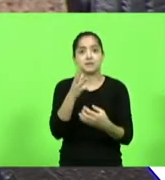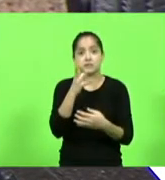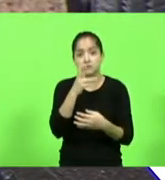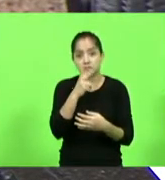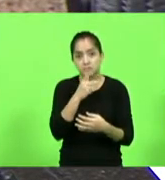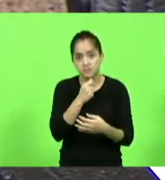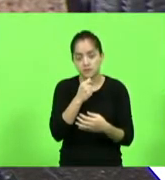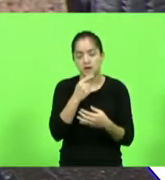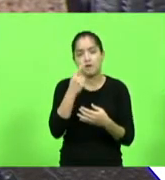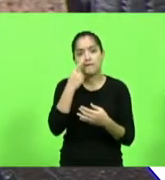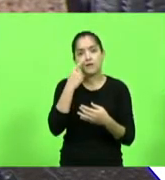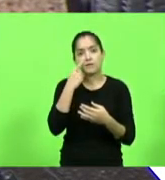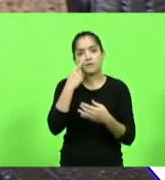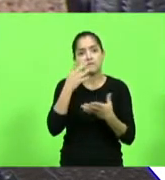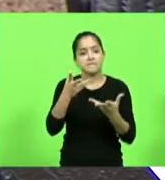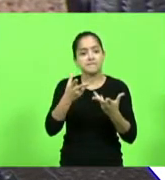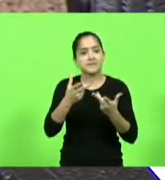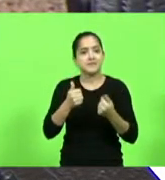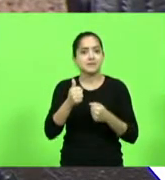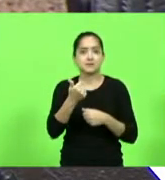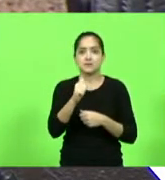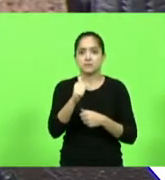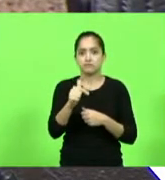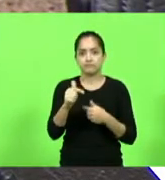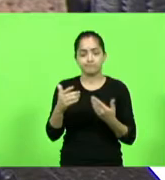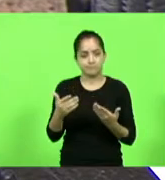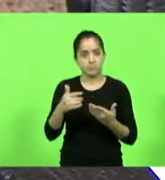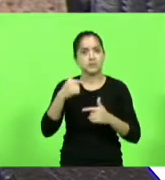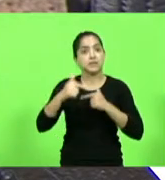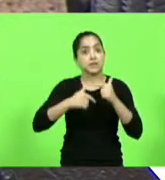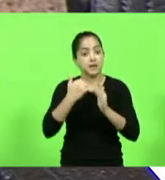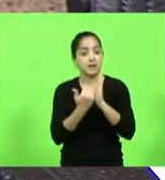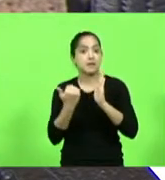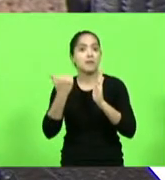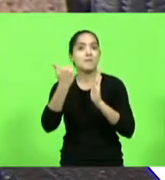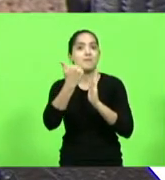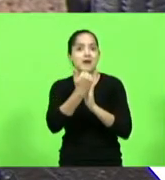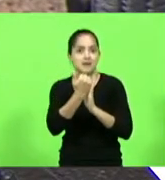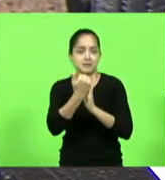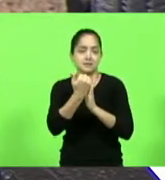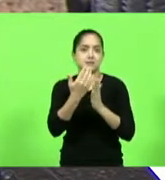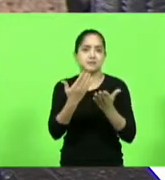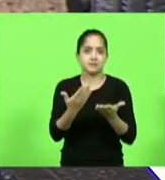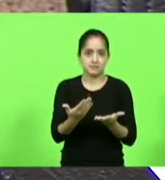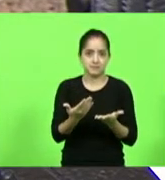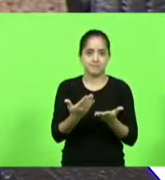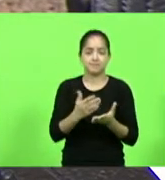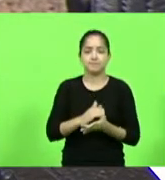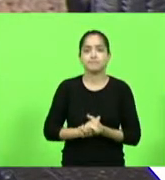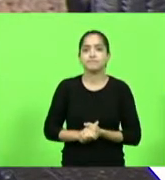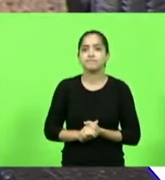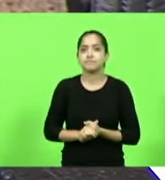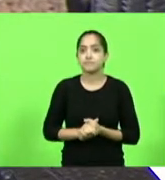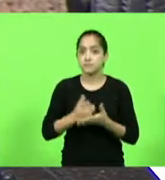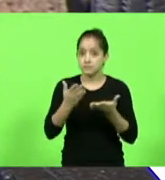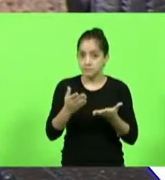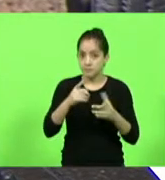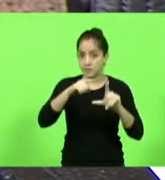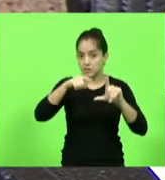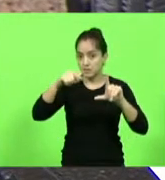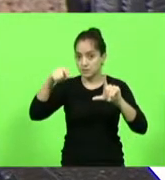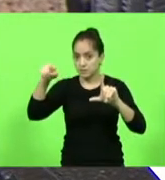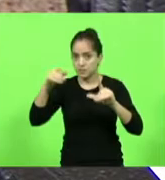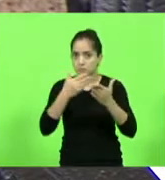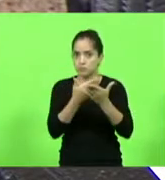mostrar, ineficiente. Nós trabalhamos muito para os outros e pouco para nós. Esses são os dados. O estudo